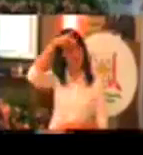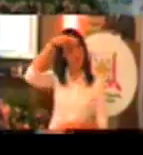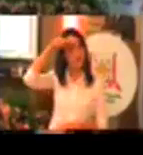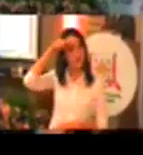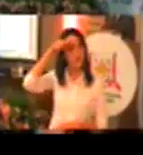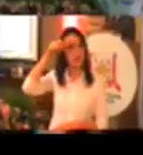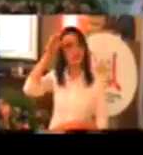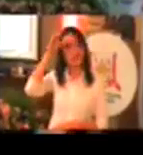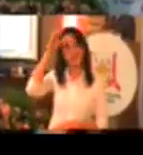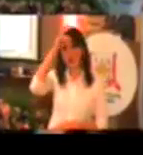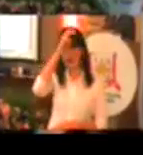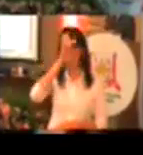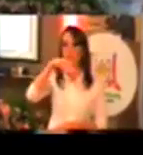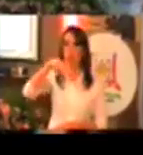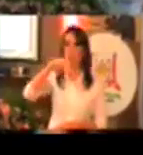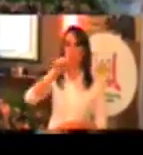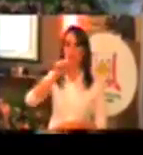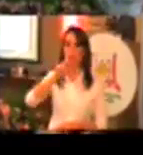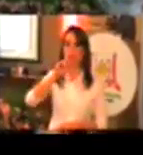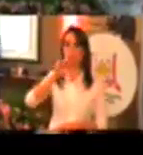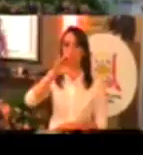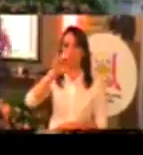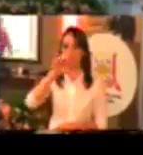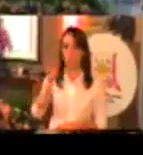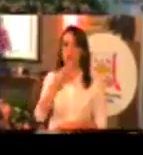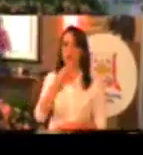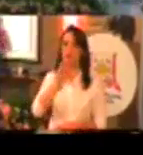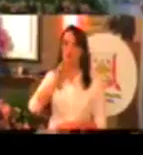prefeito de Criciúma, Márcio Búrigo.